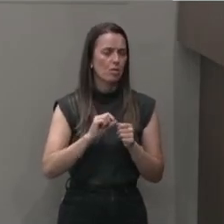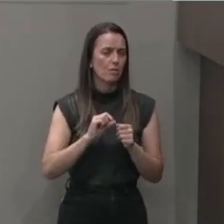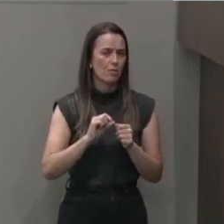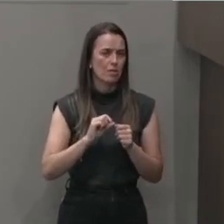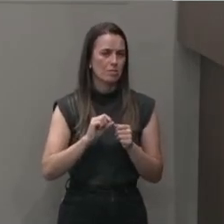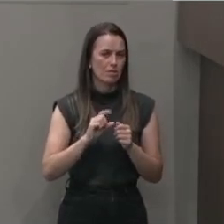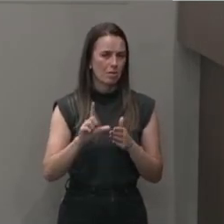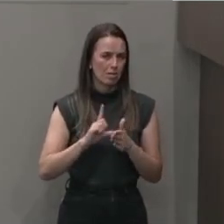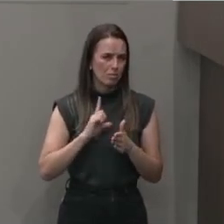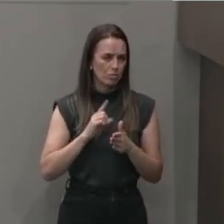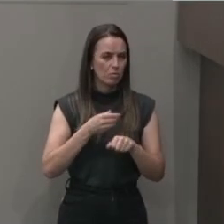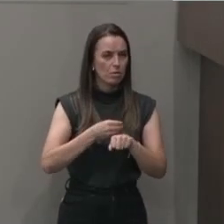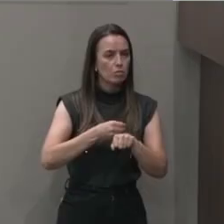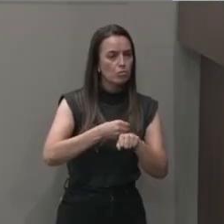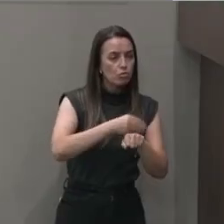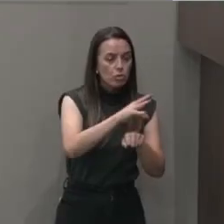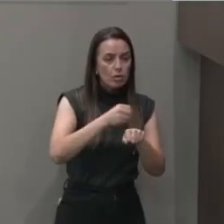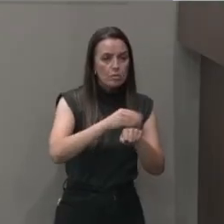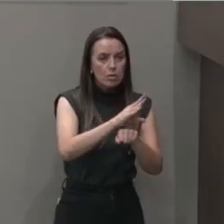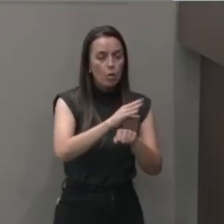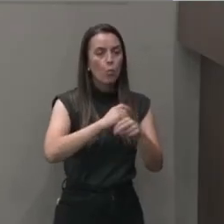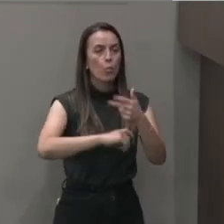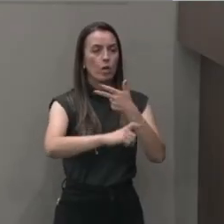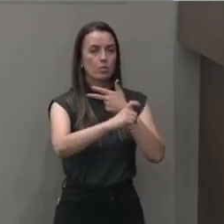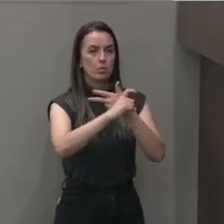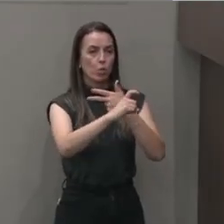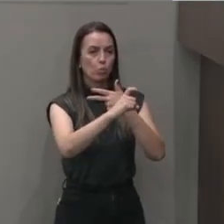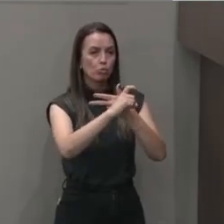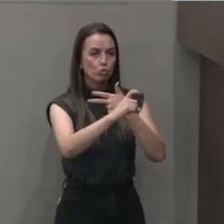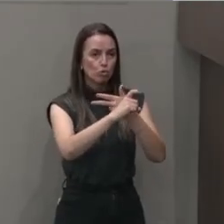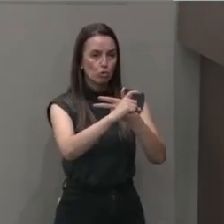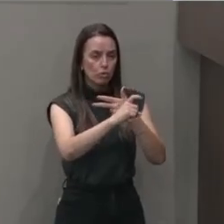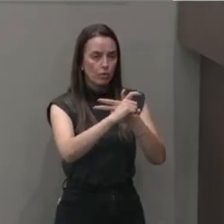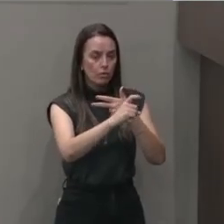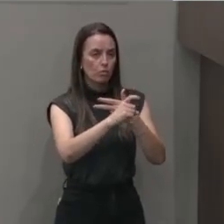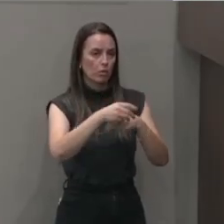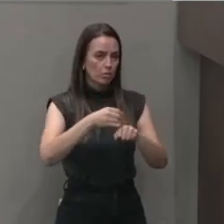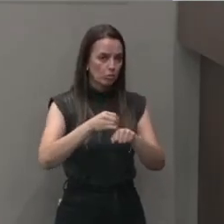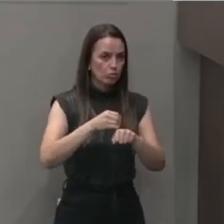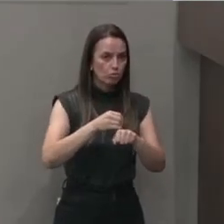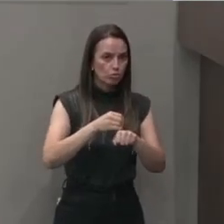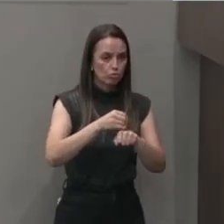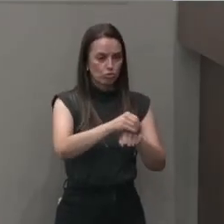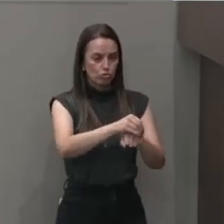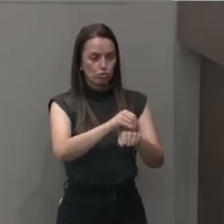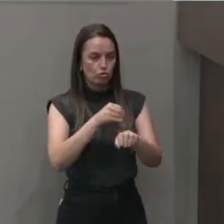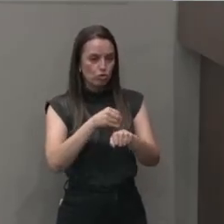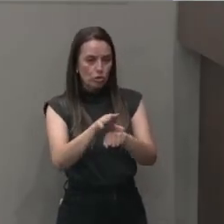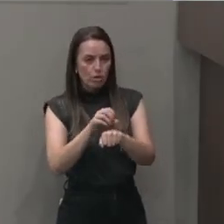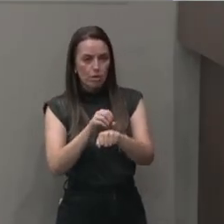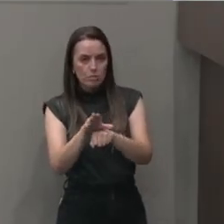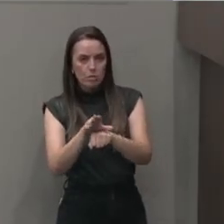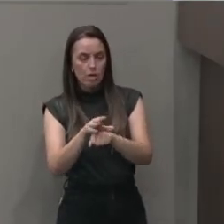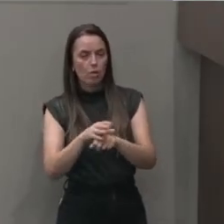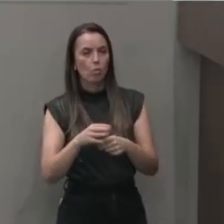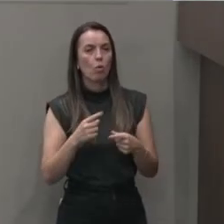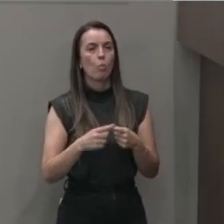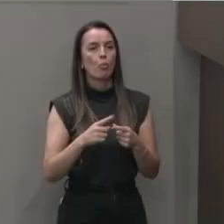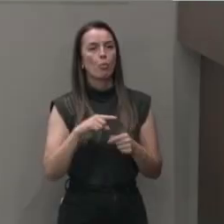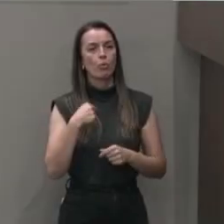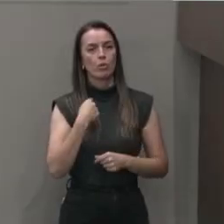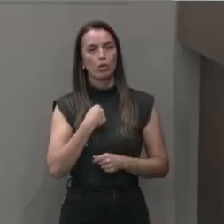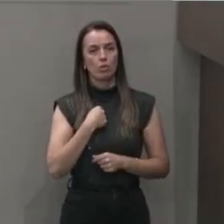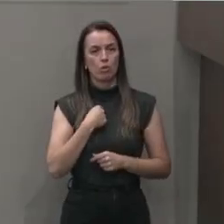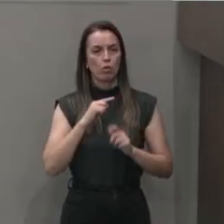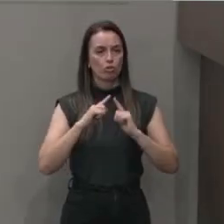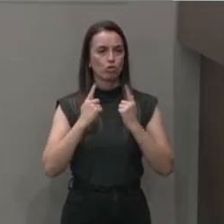sugerindo ao Executivo Municipal, porque nós legislamos aqui, né? Nós não somos gestores.